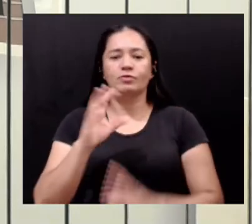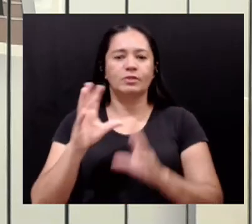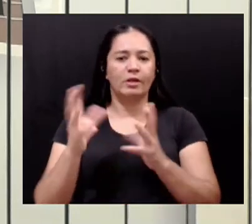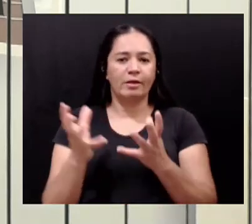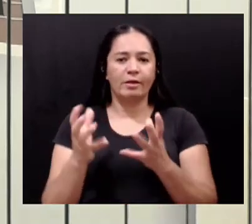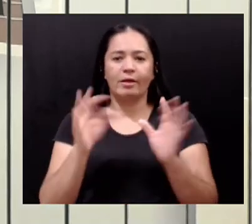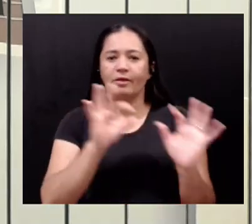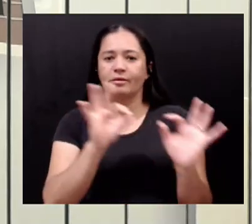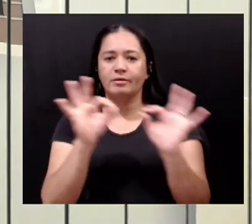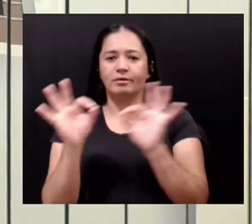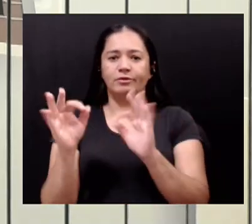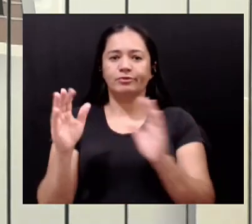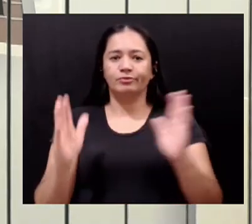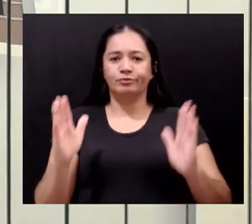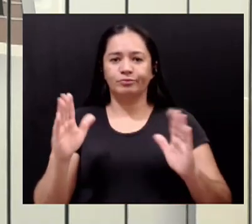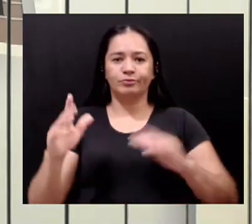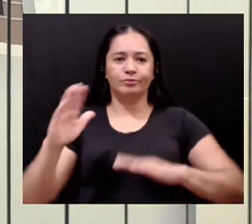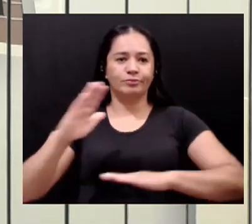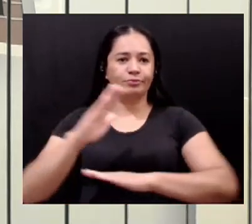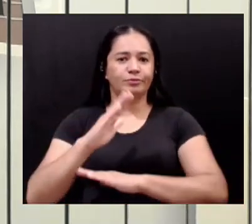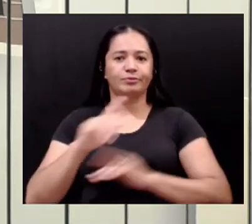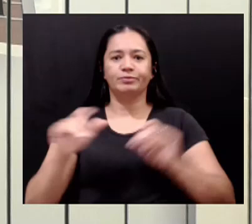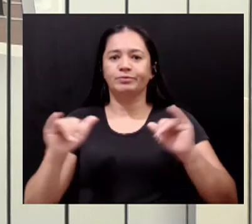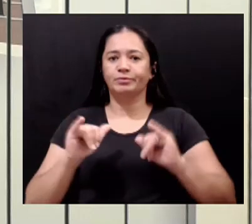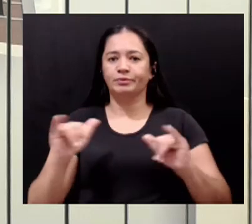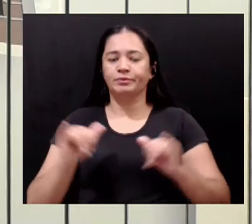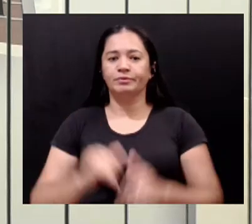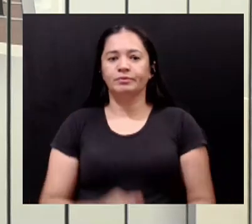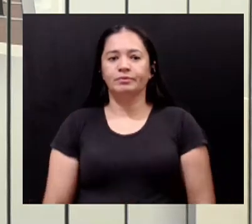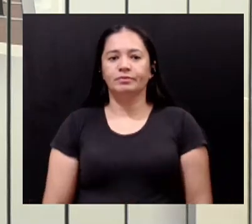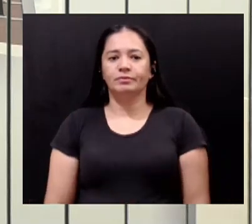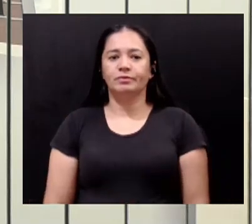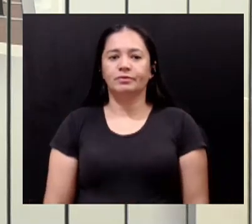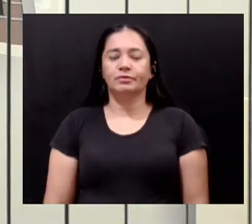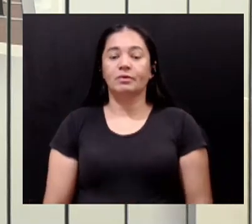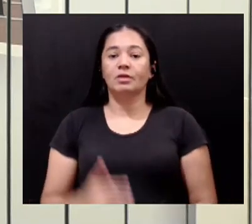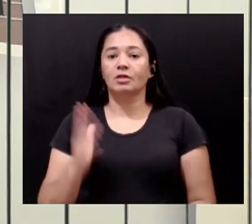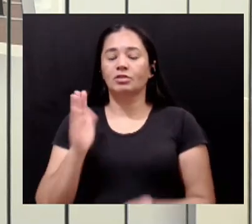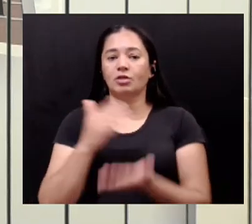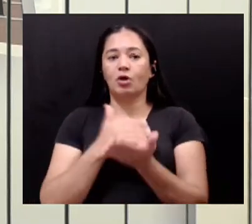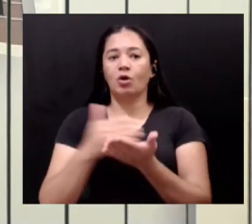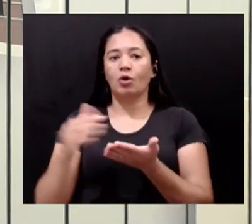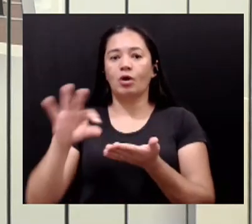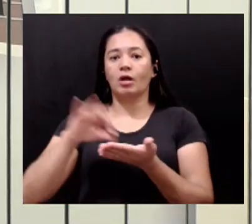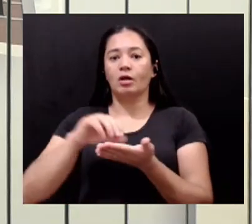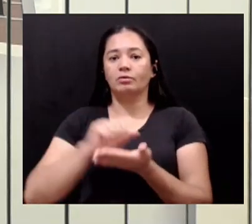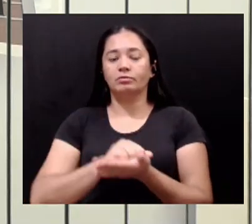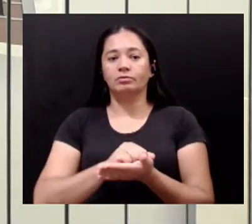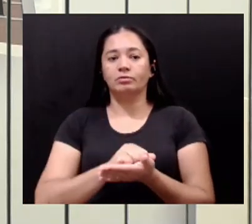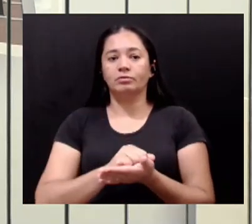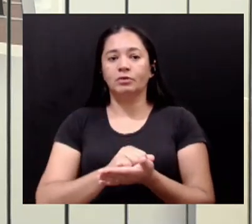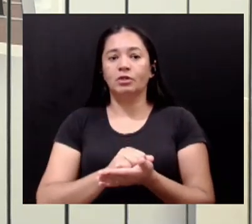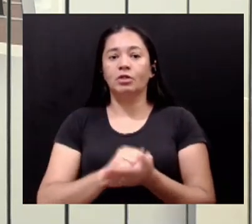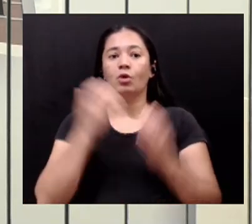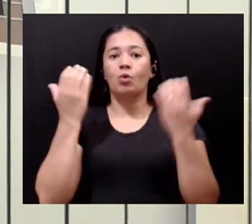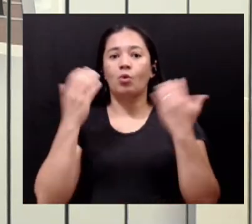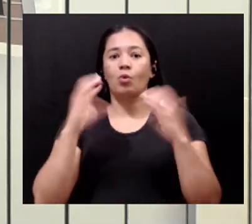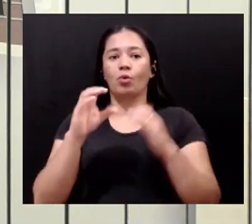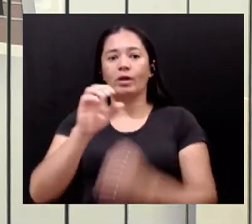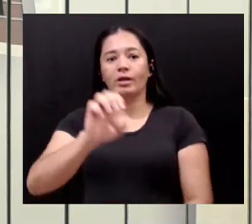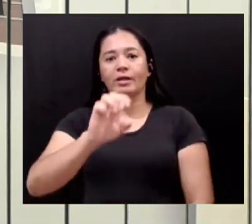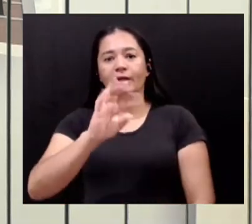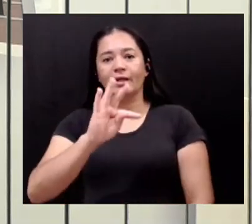nosso telejornal. E olha só, estão abertas as inscrições para o processo seletivo da ETEC Centro Paula